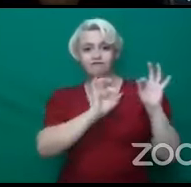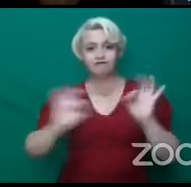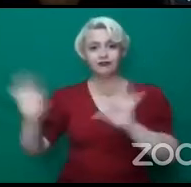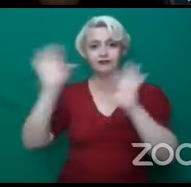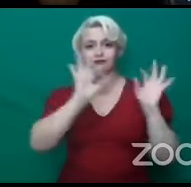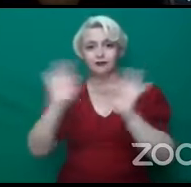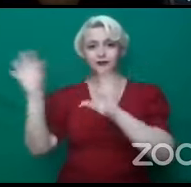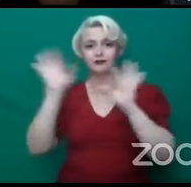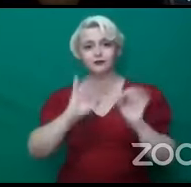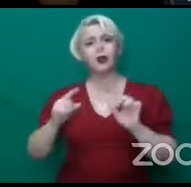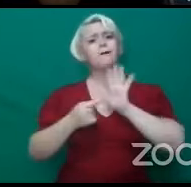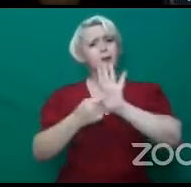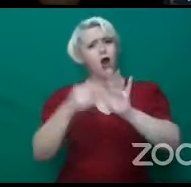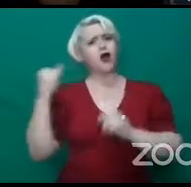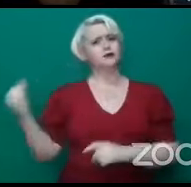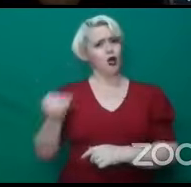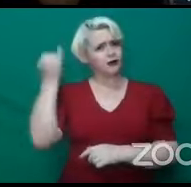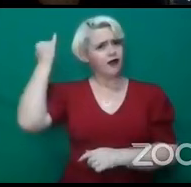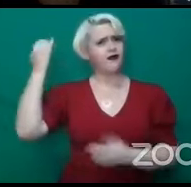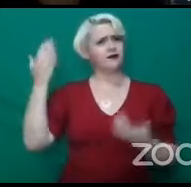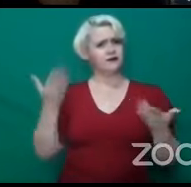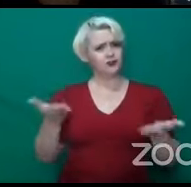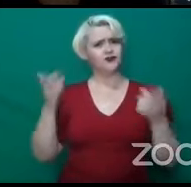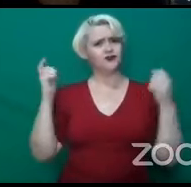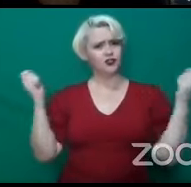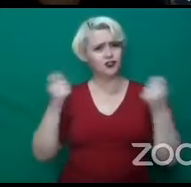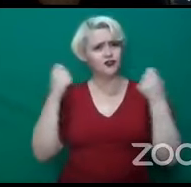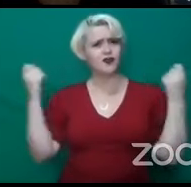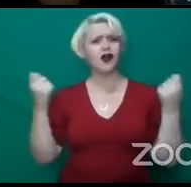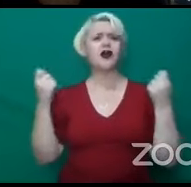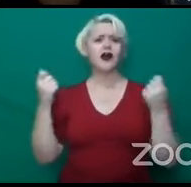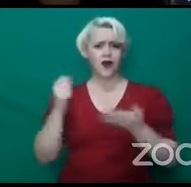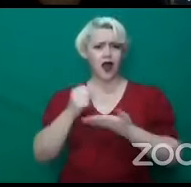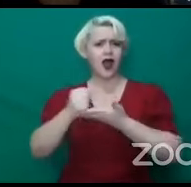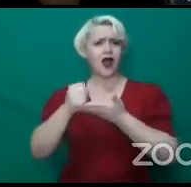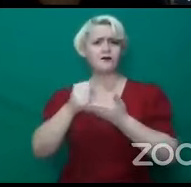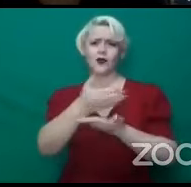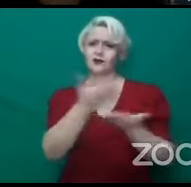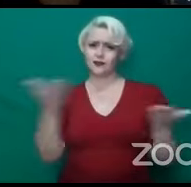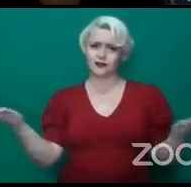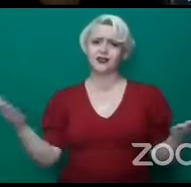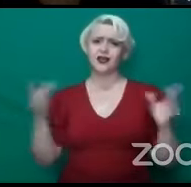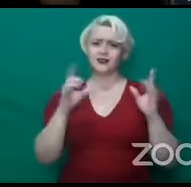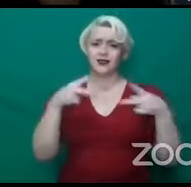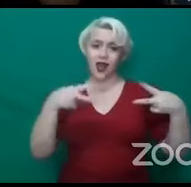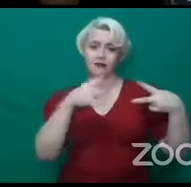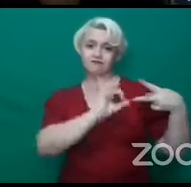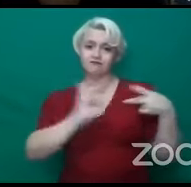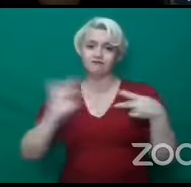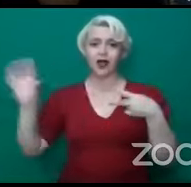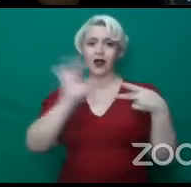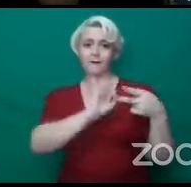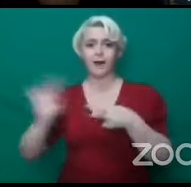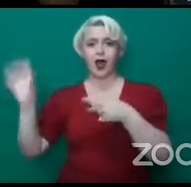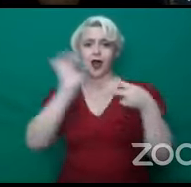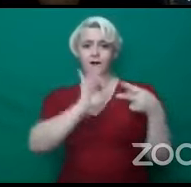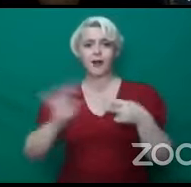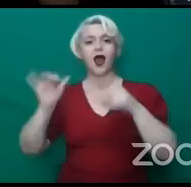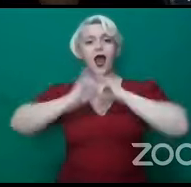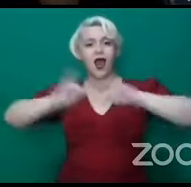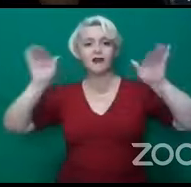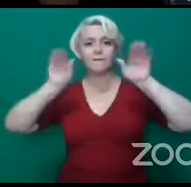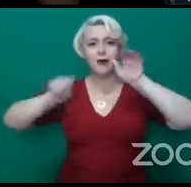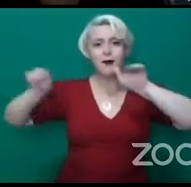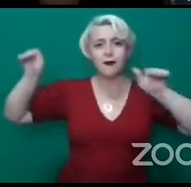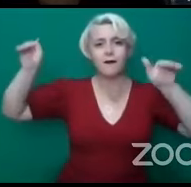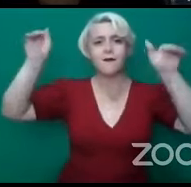é importante e presente, o apoio de vocês é compartilhar e também avisar os amigos para